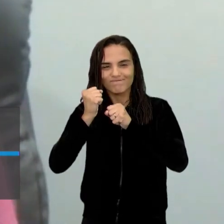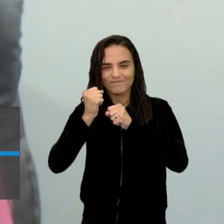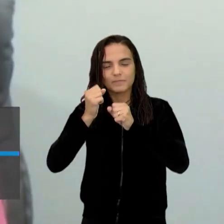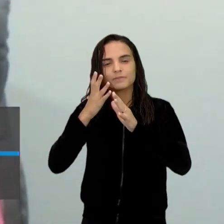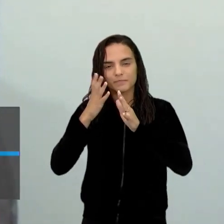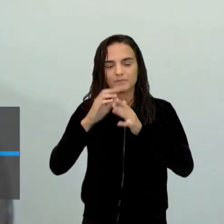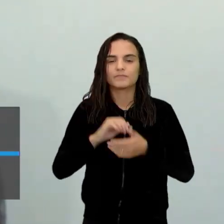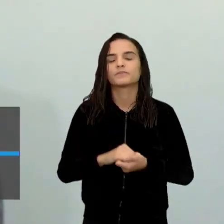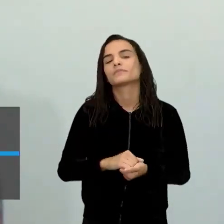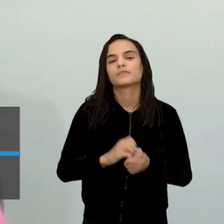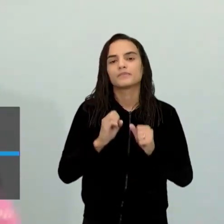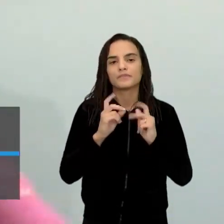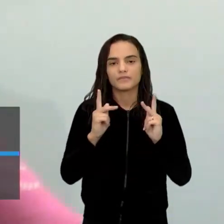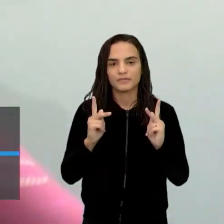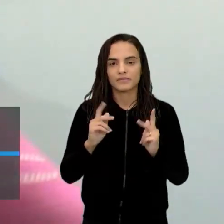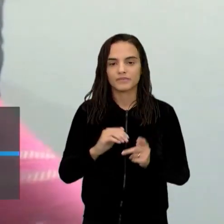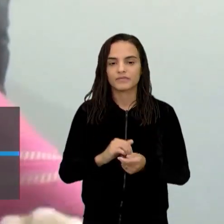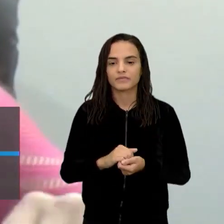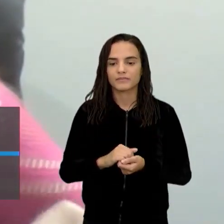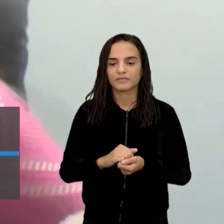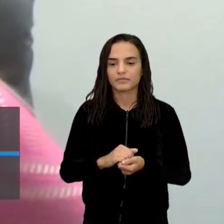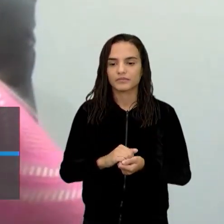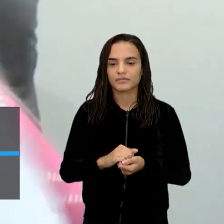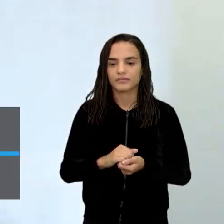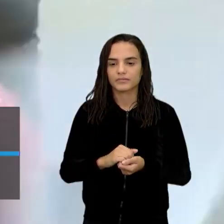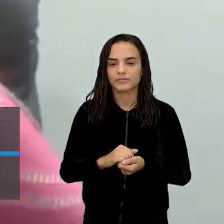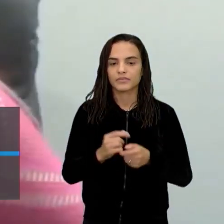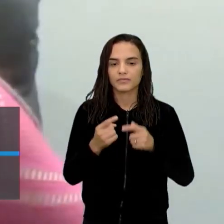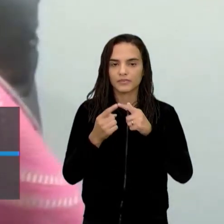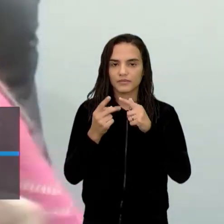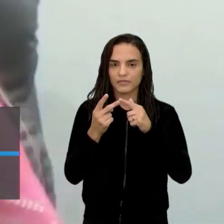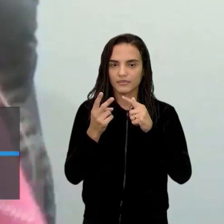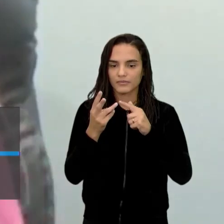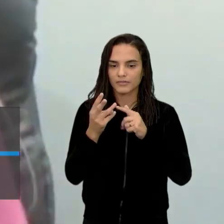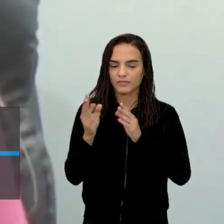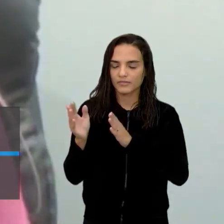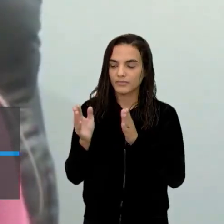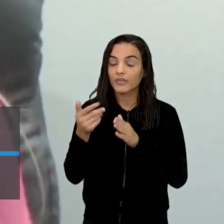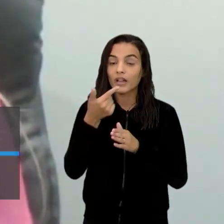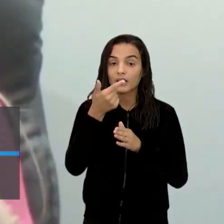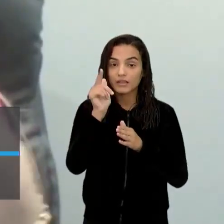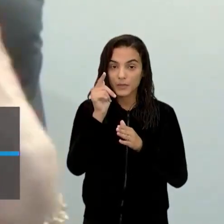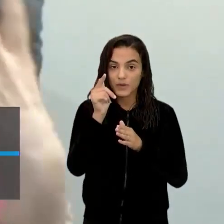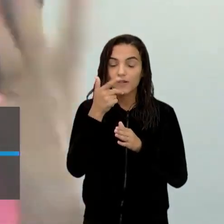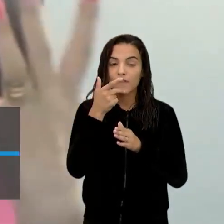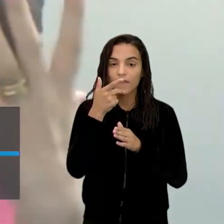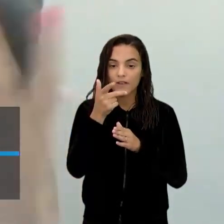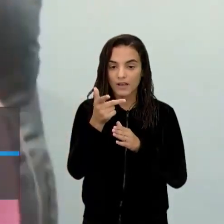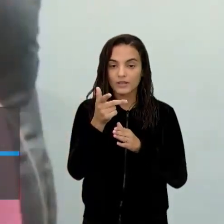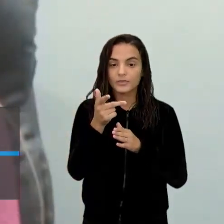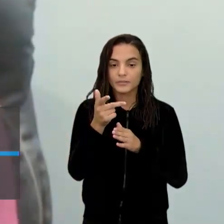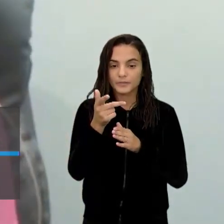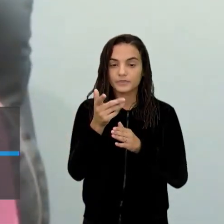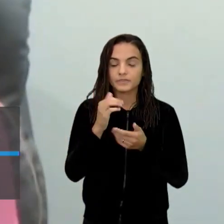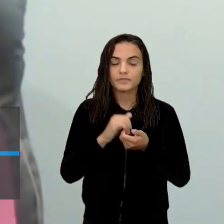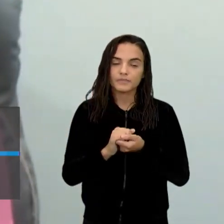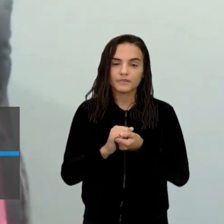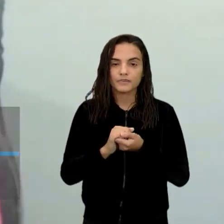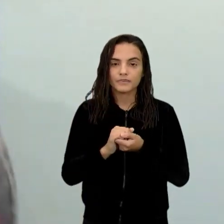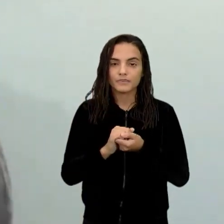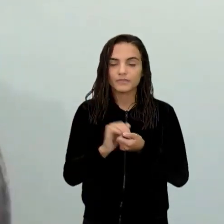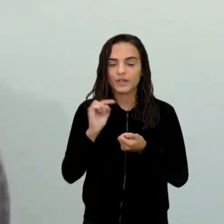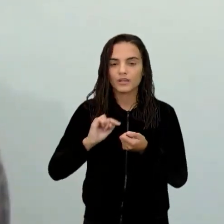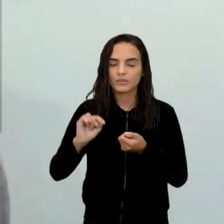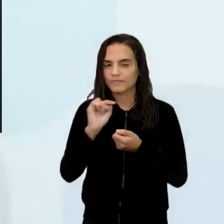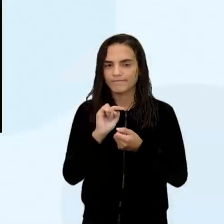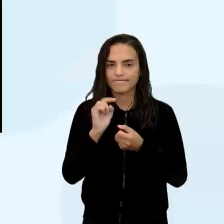fica espástico, tá bom? São as 3 partes. Depois eu falo da topografia da lesão, para a